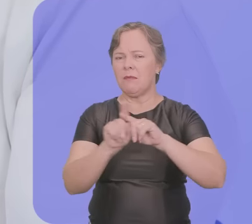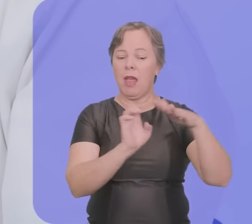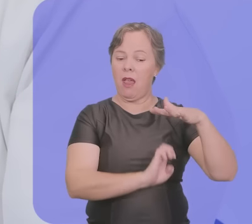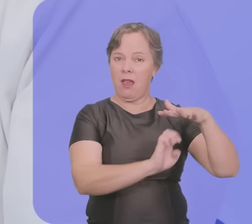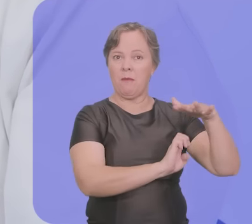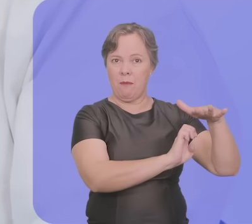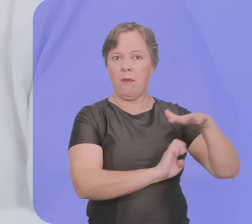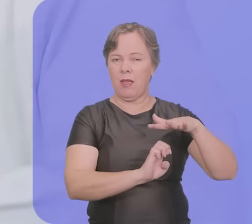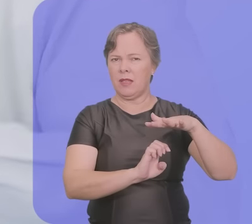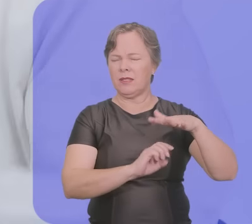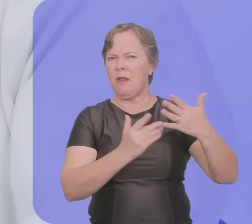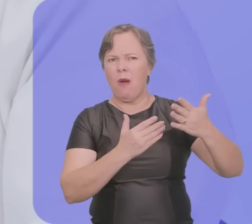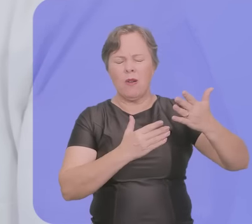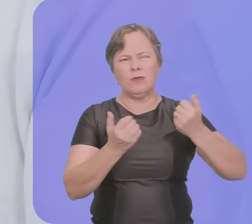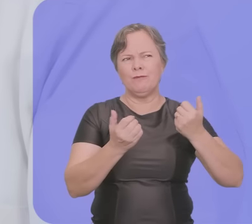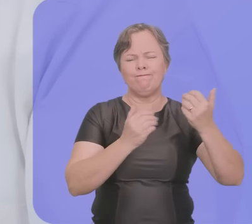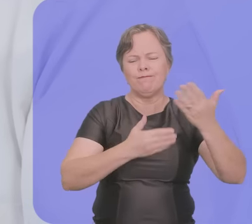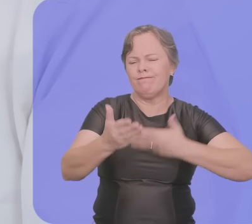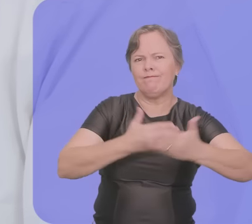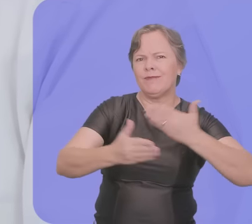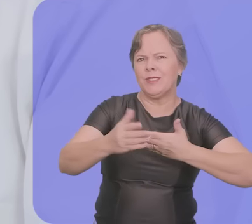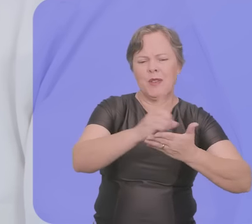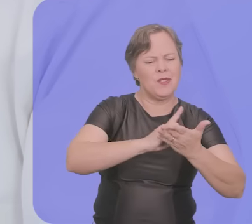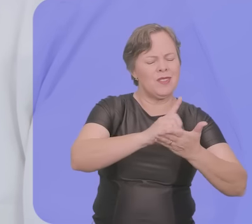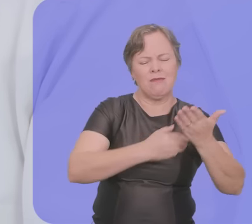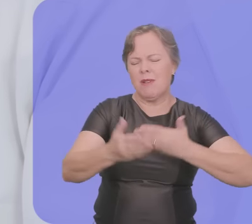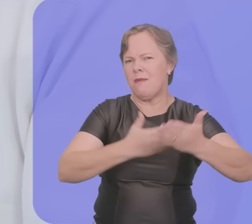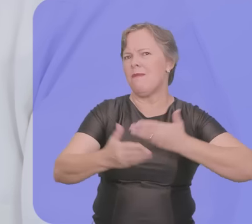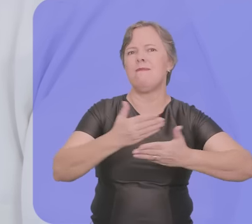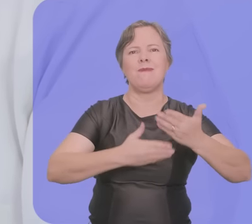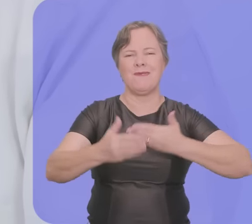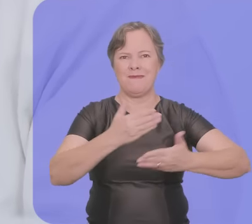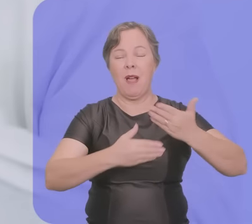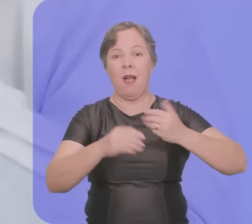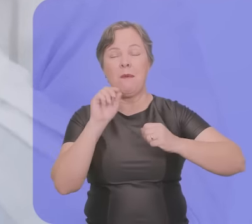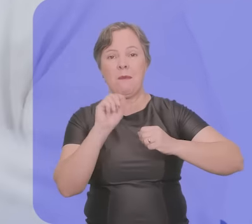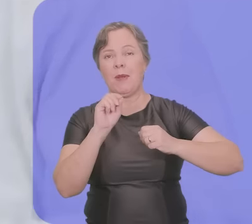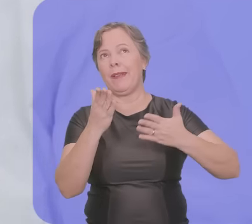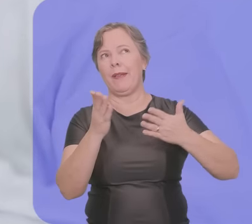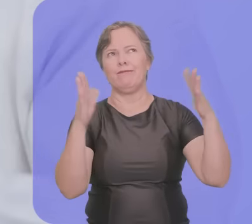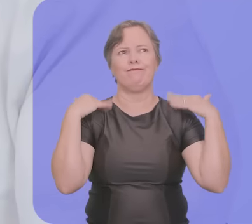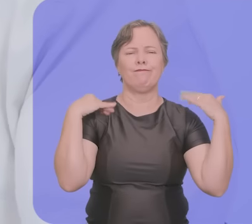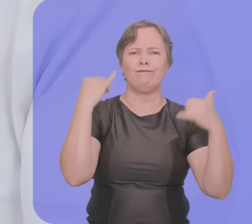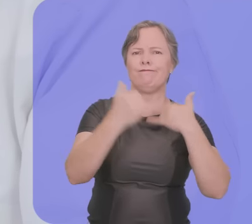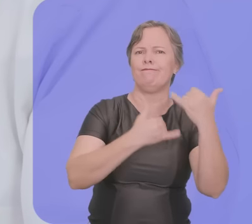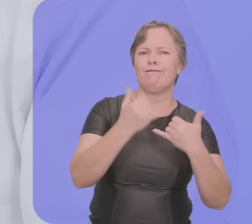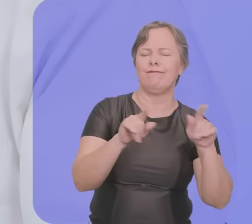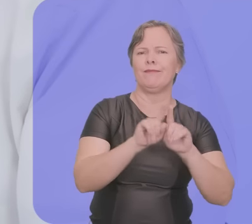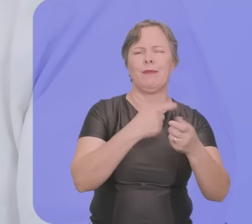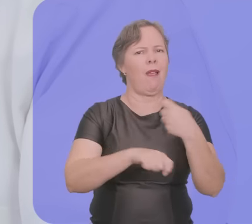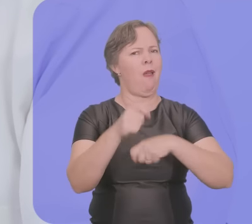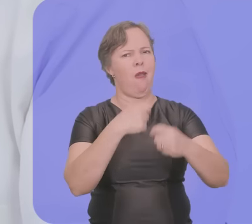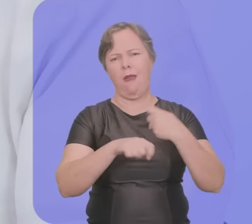organizações transitam no meio digital o tempo inteiro, para fazer lazer, negócios. Isso